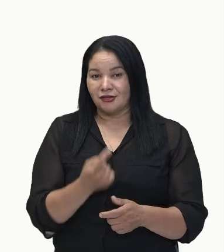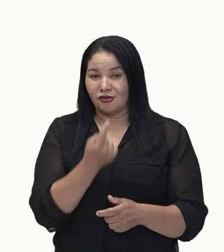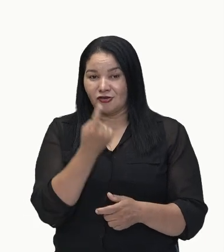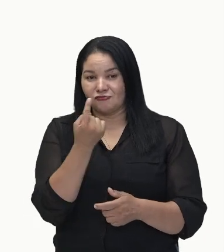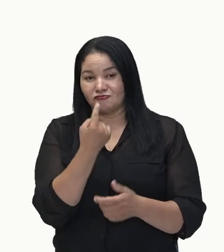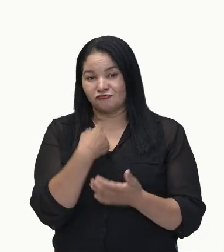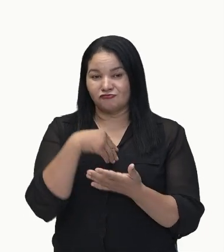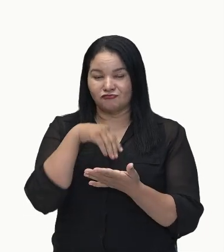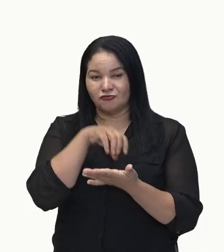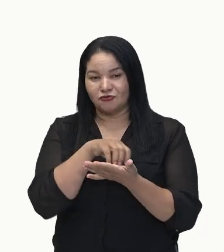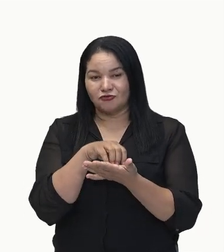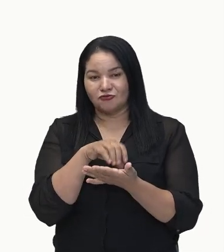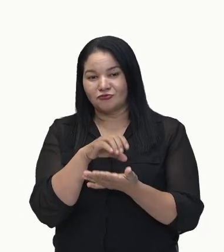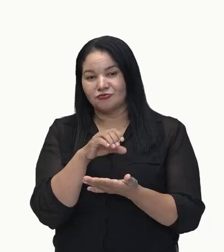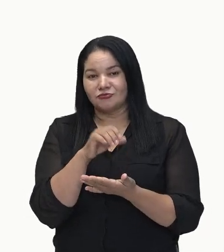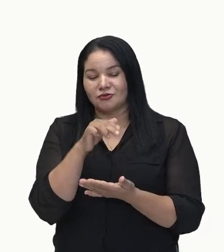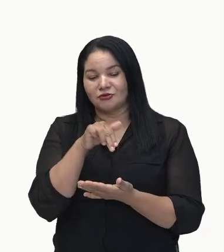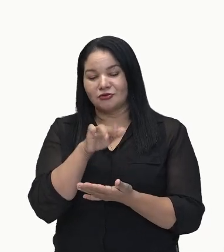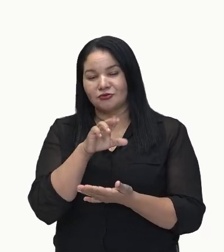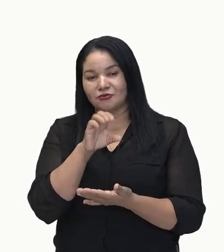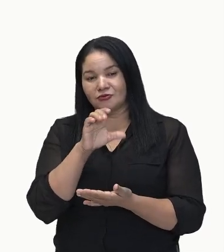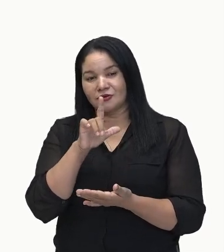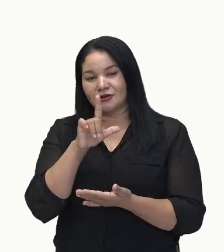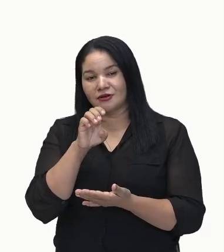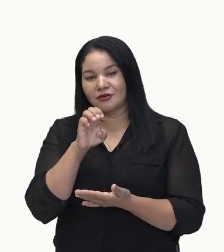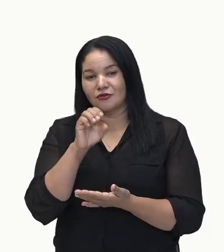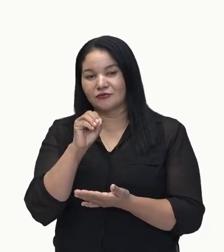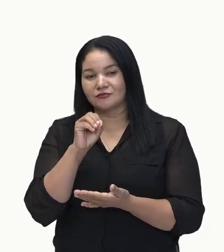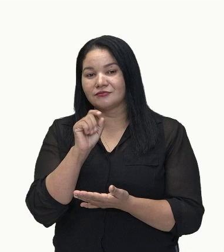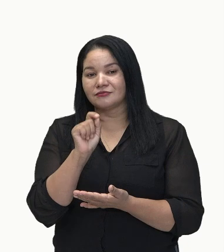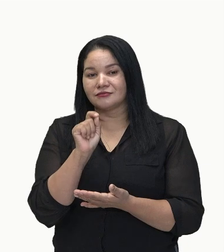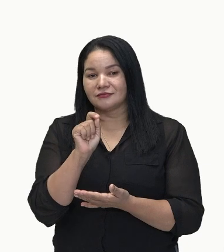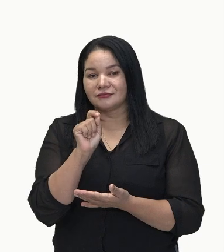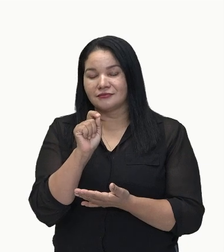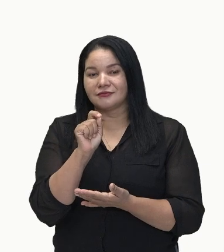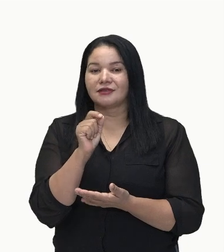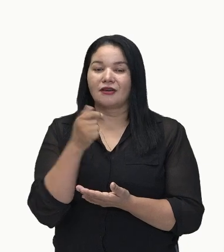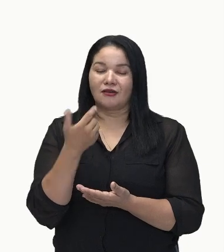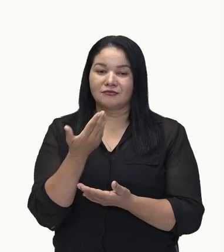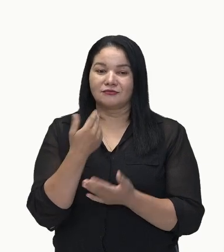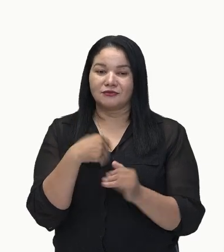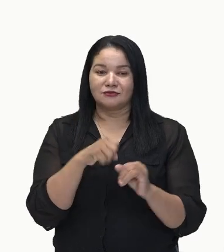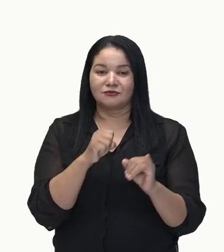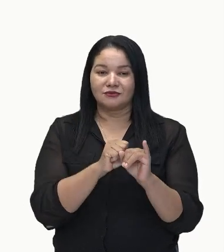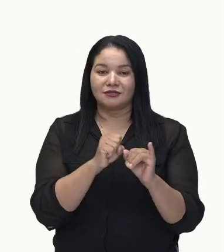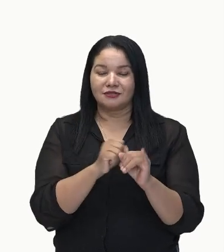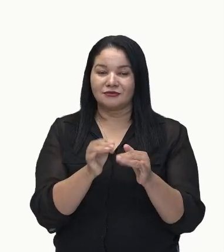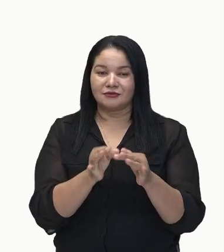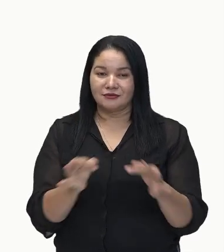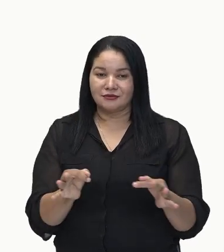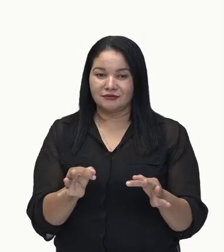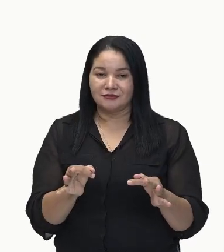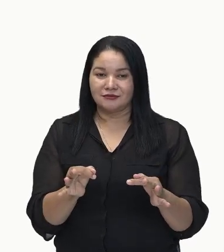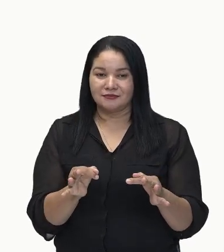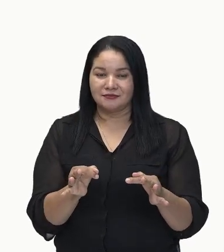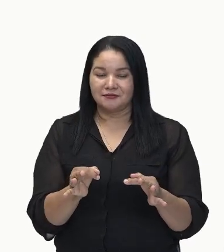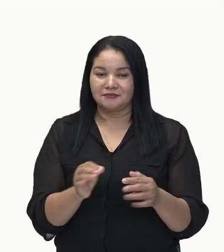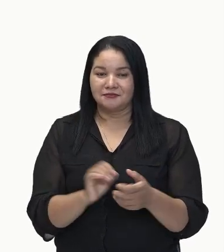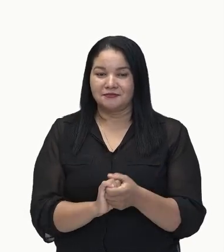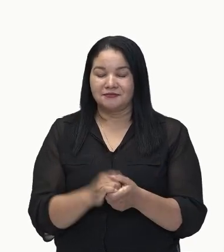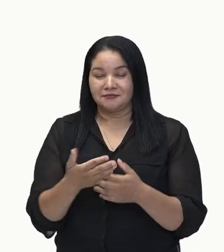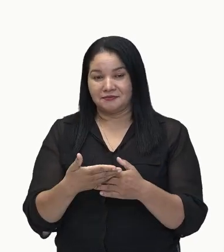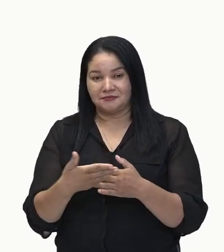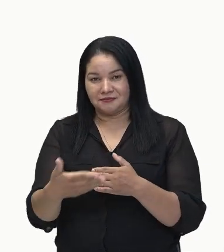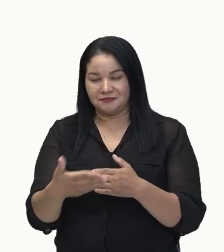Só tem um núcleo, criança. Sujeito simples, ok? Muito bem.